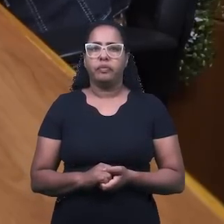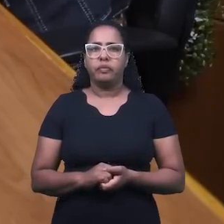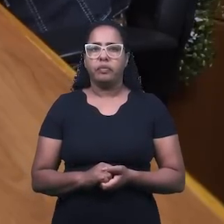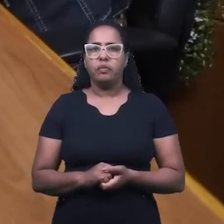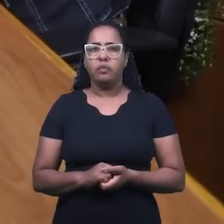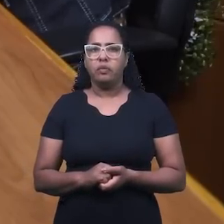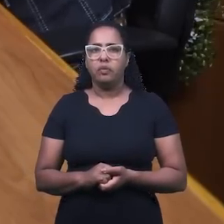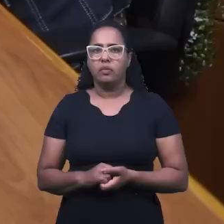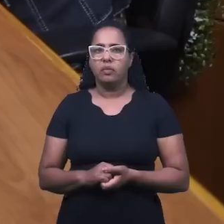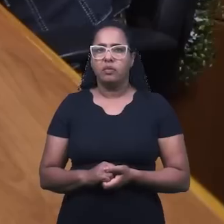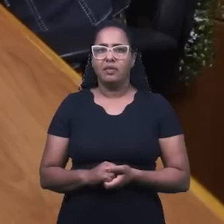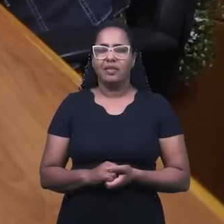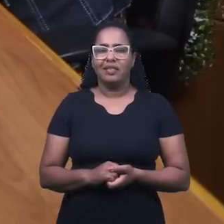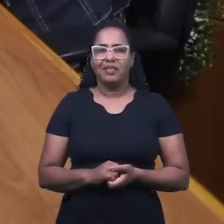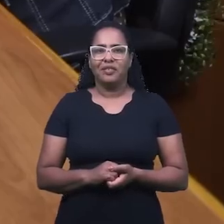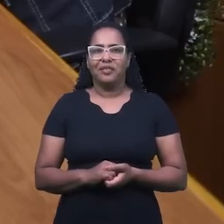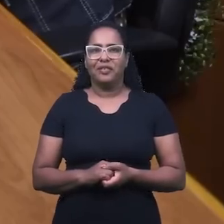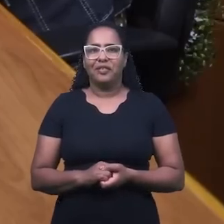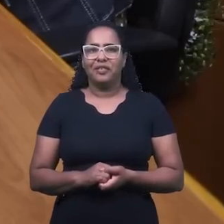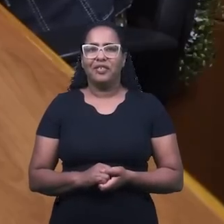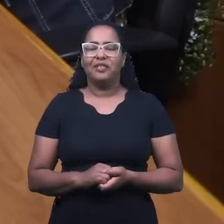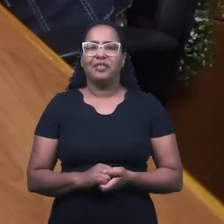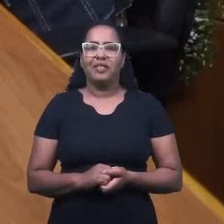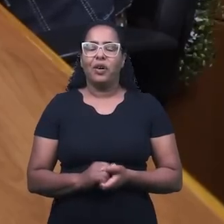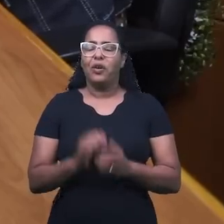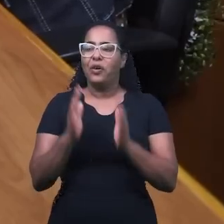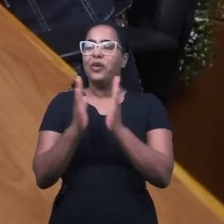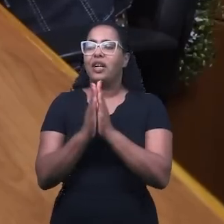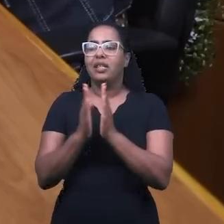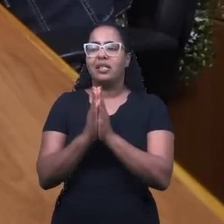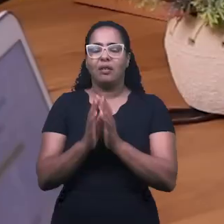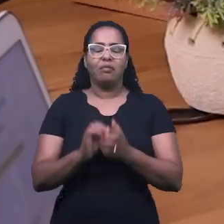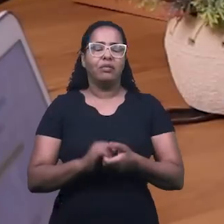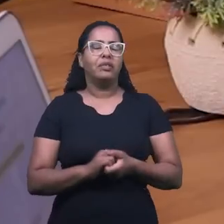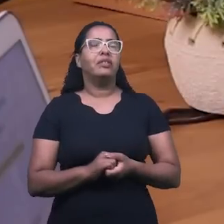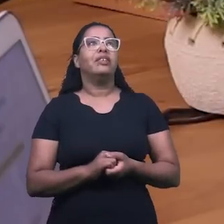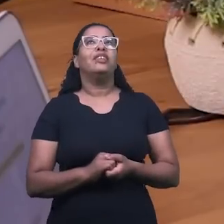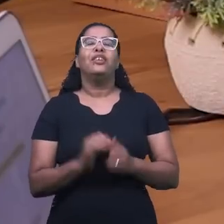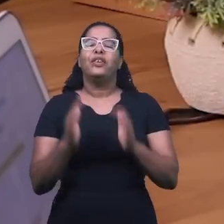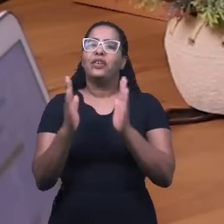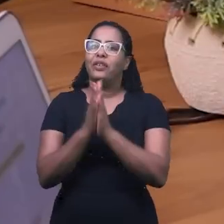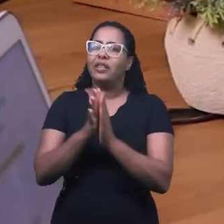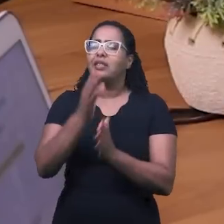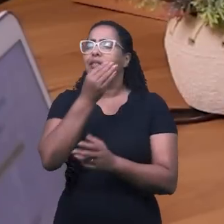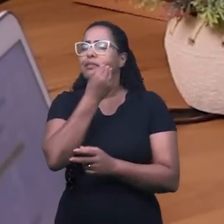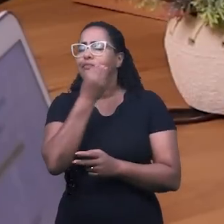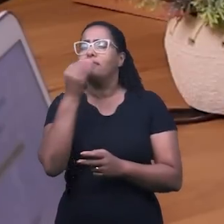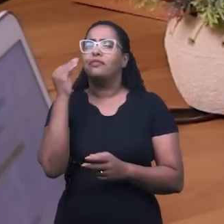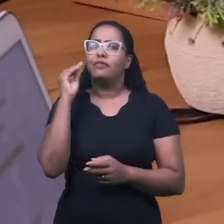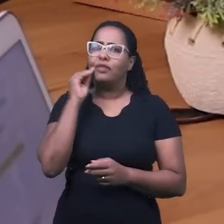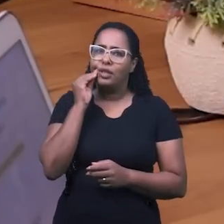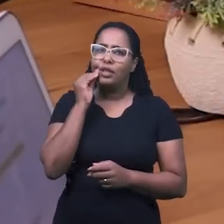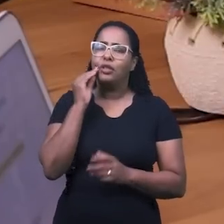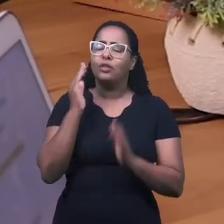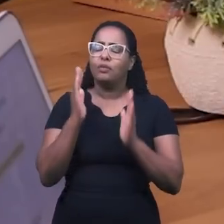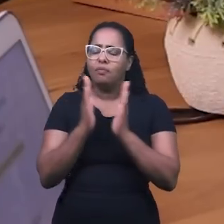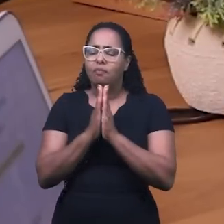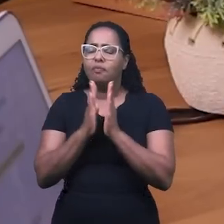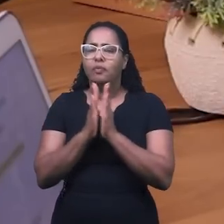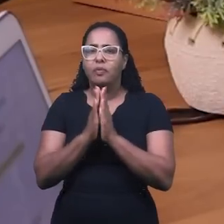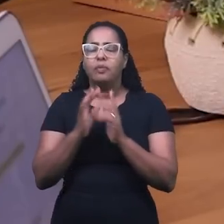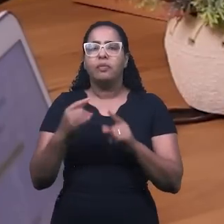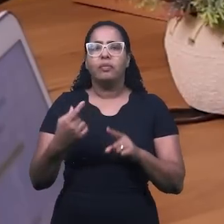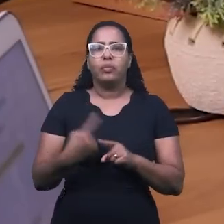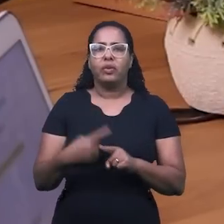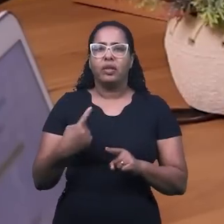Mike? Meu Deus, oração. Meu Deus, oração só não. Oração, jejum e